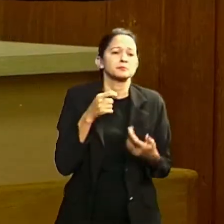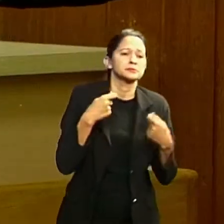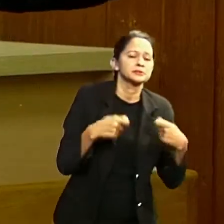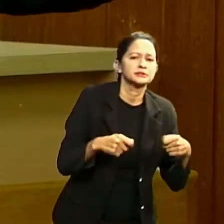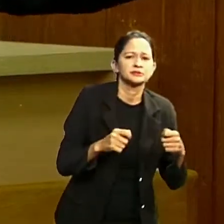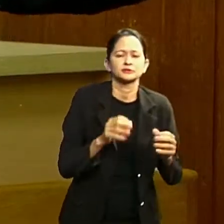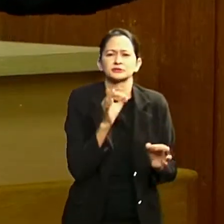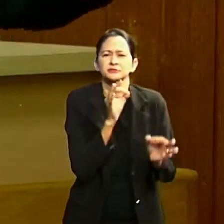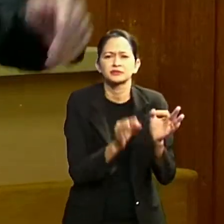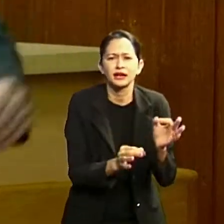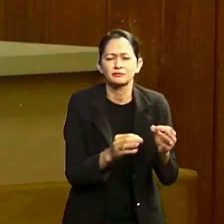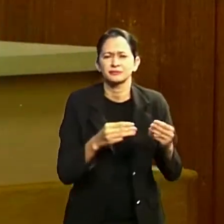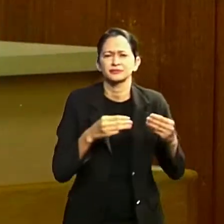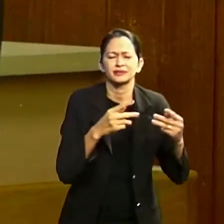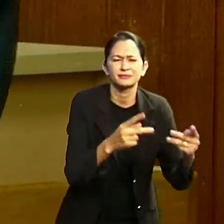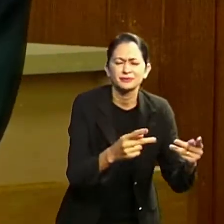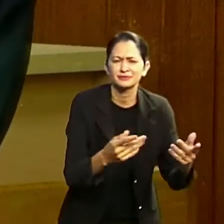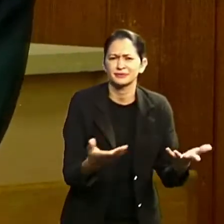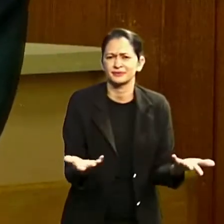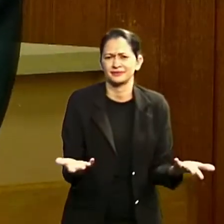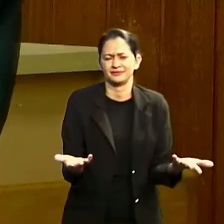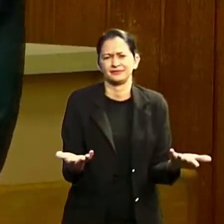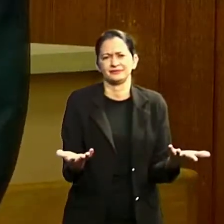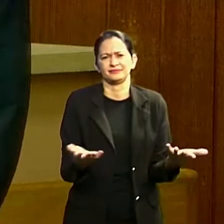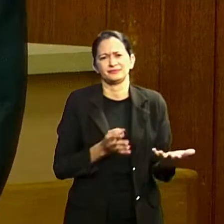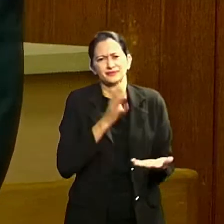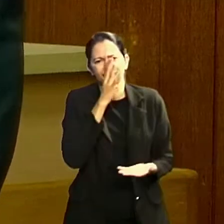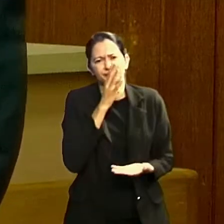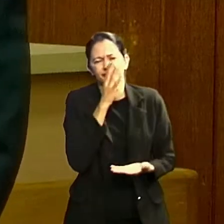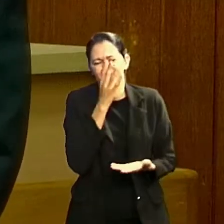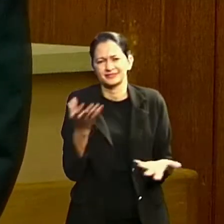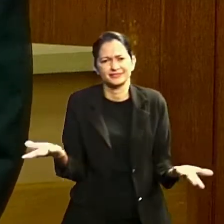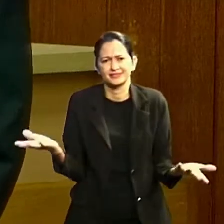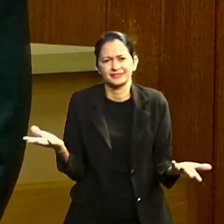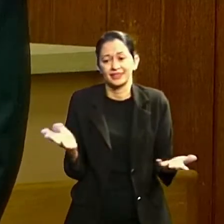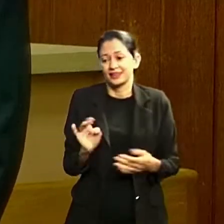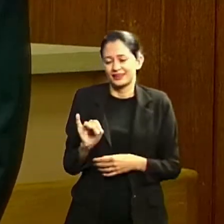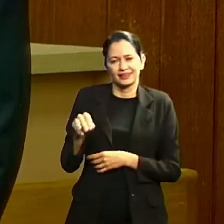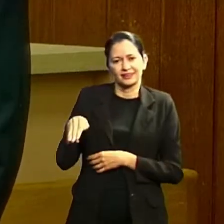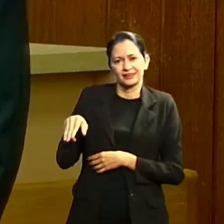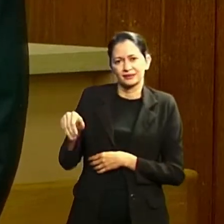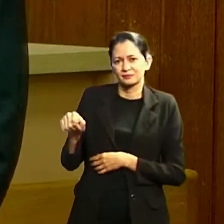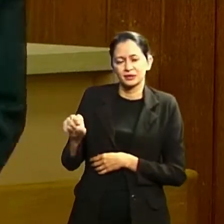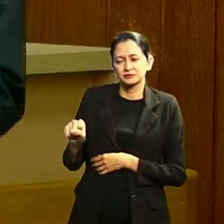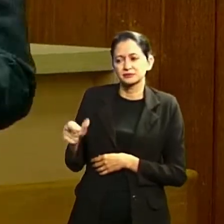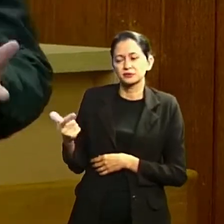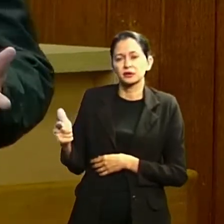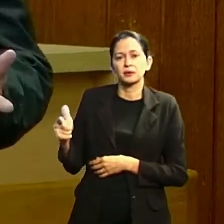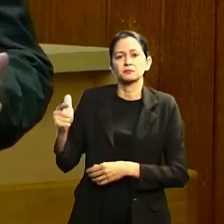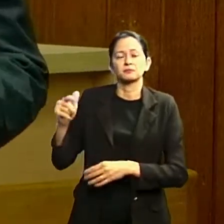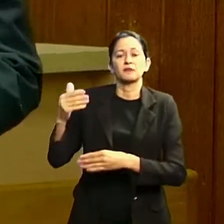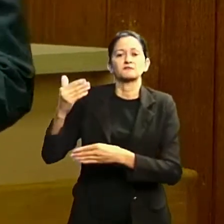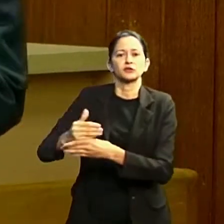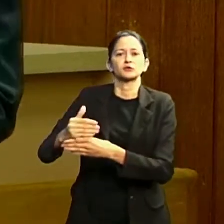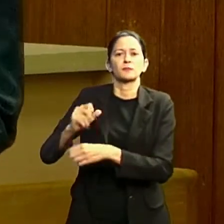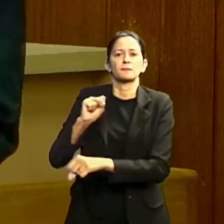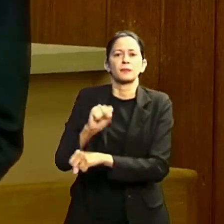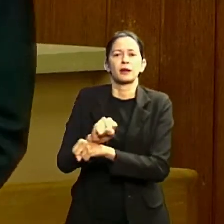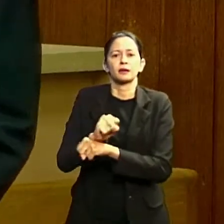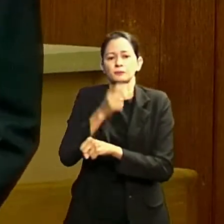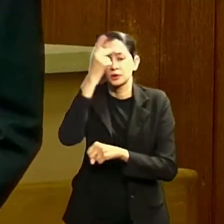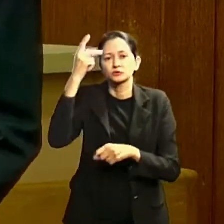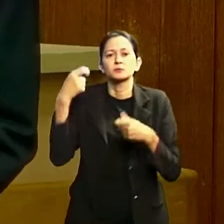auditoria. É absurdo, absurdo. E aí está o IMAS sem atendimento agora. Esse é o fato. E